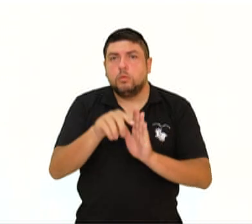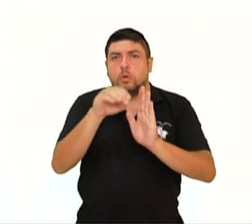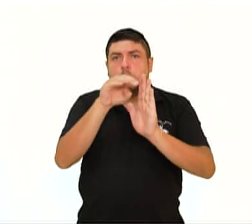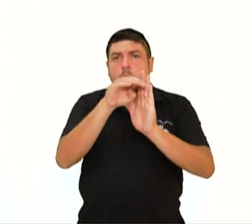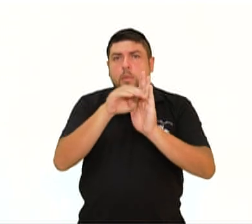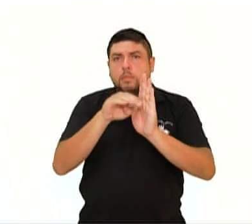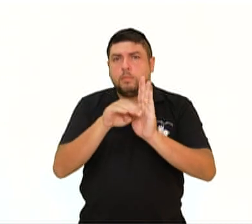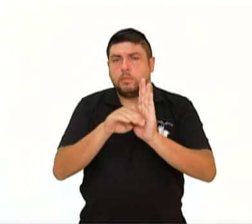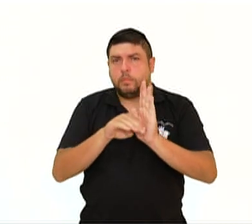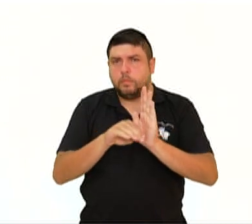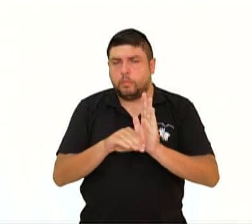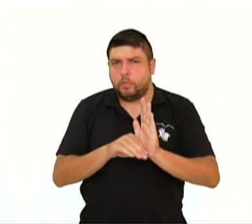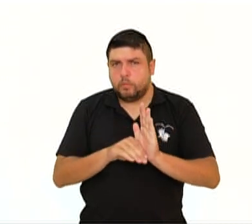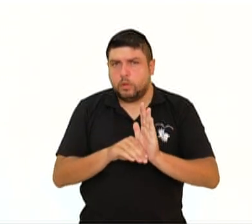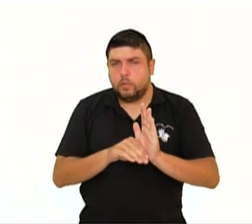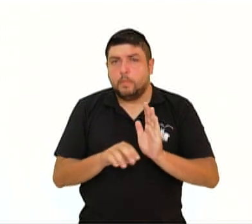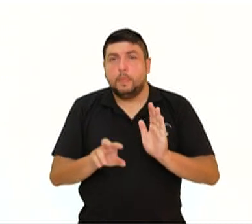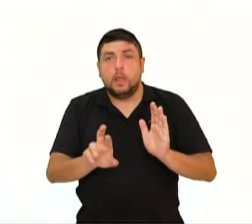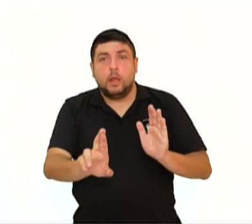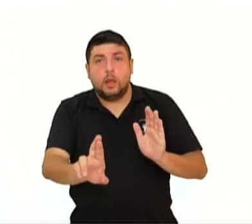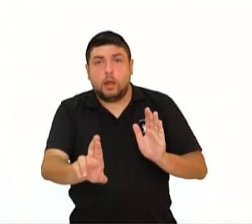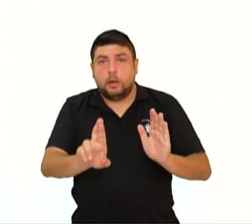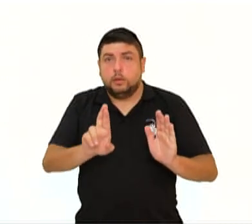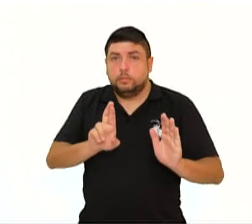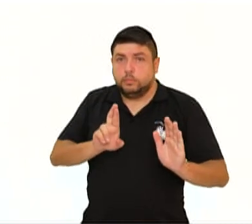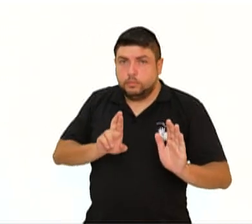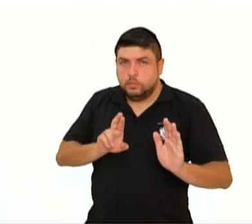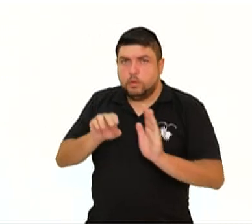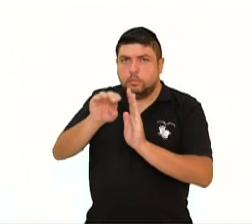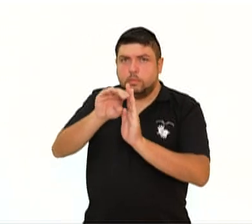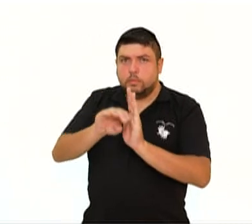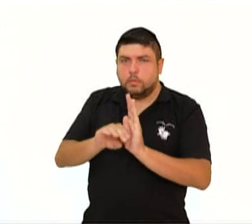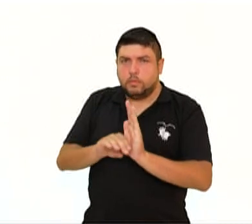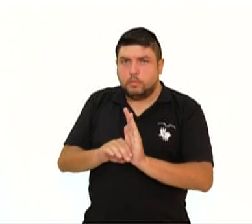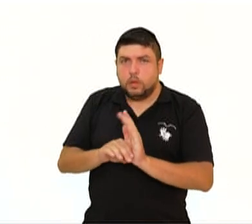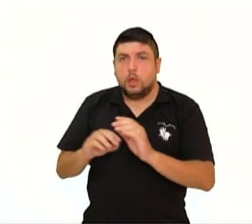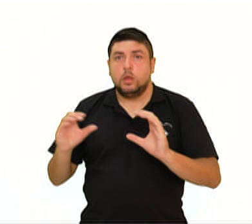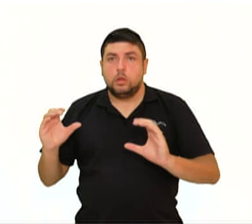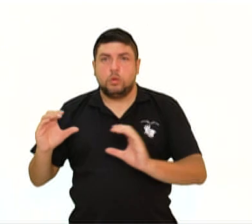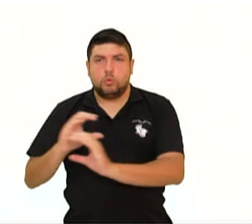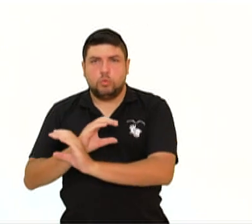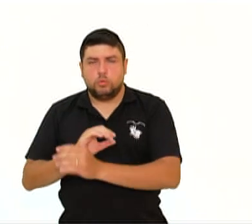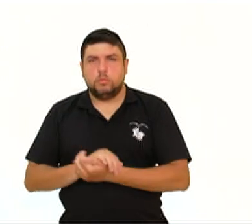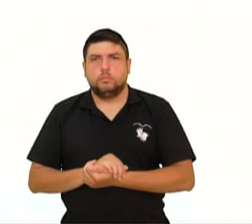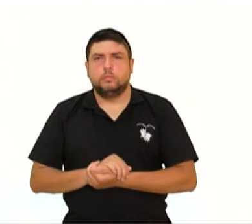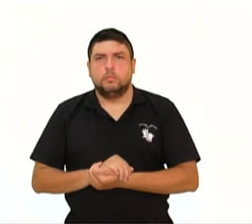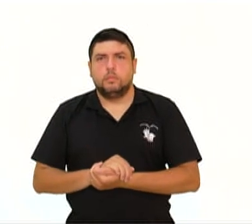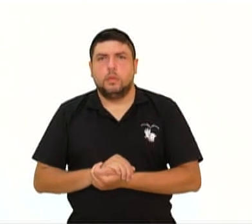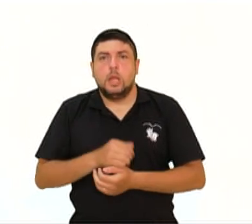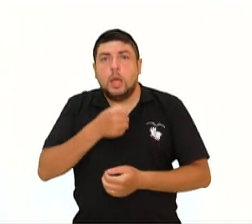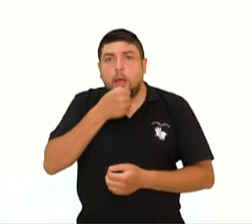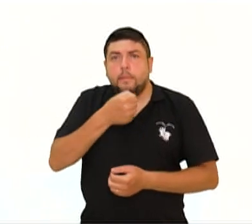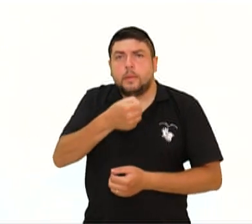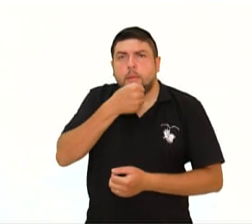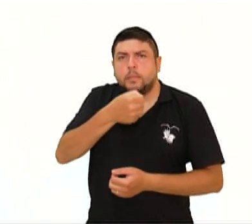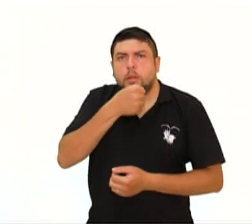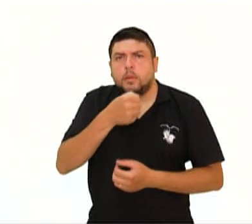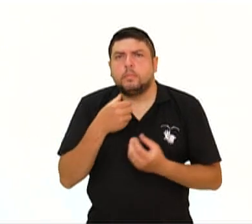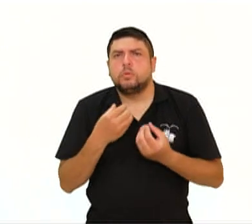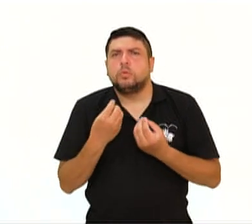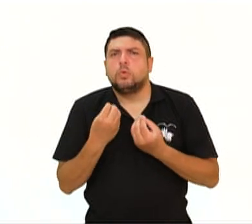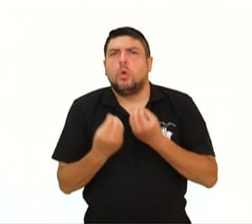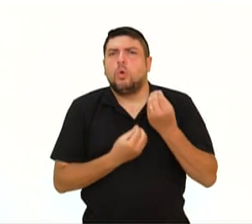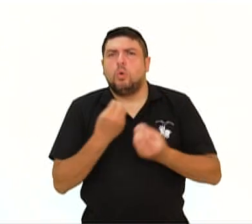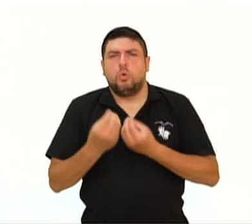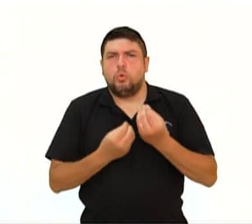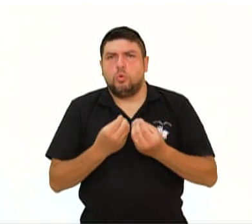ou entrevistadores, as respostas do entrevistado e uma conclusão. A entrevista é geralmente